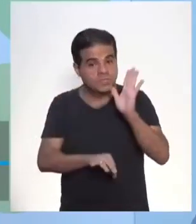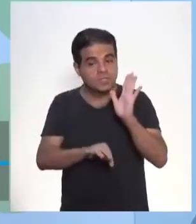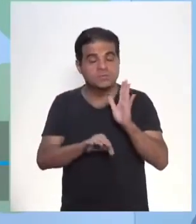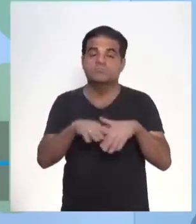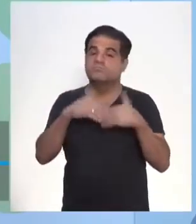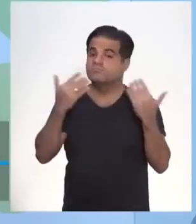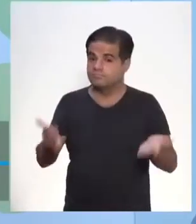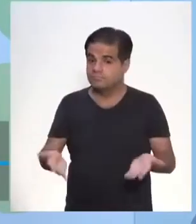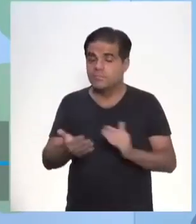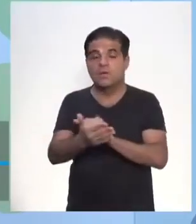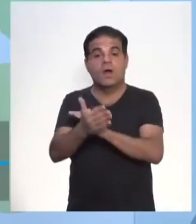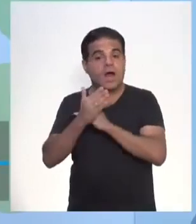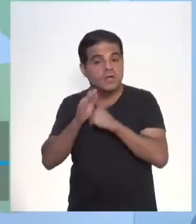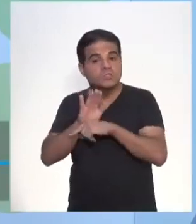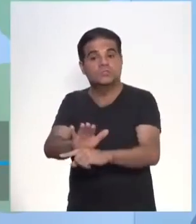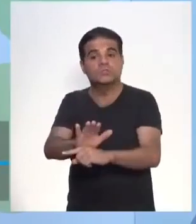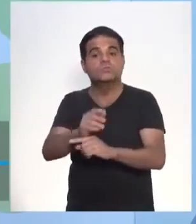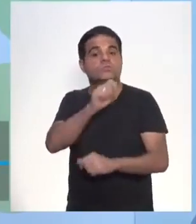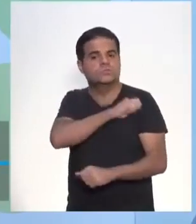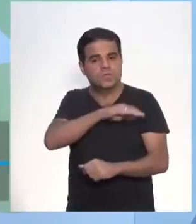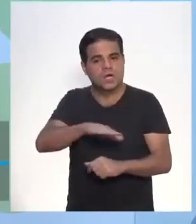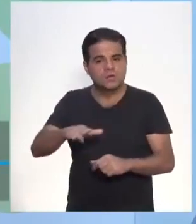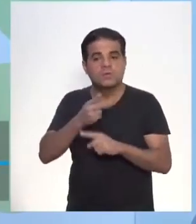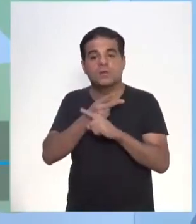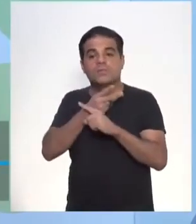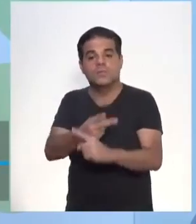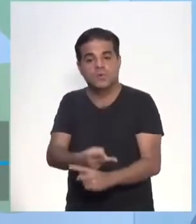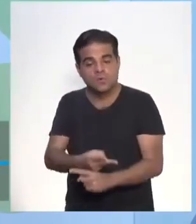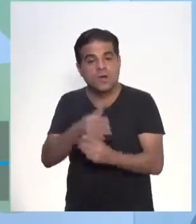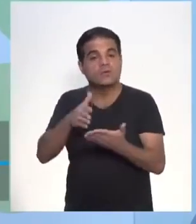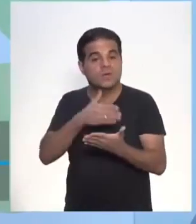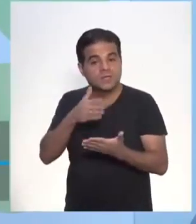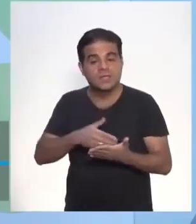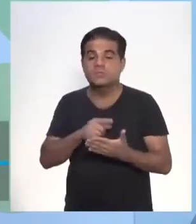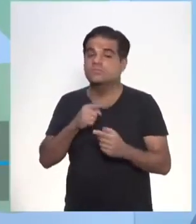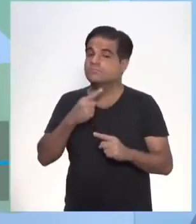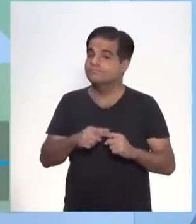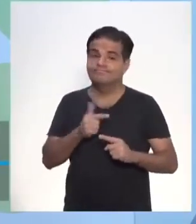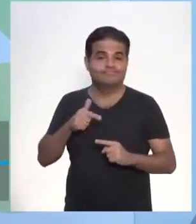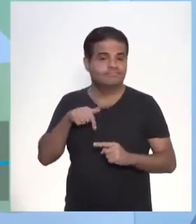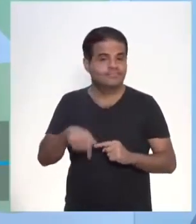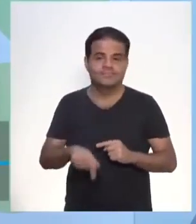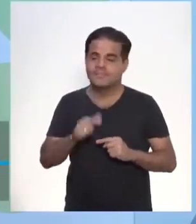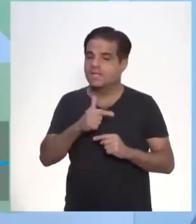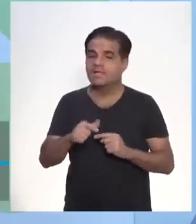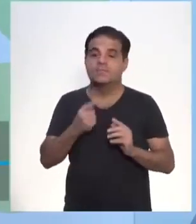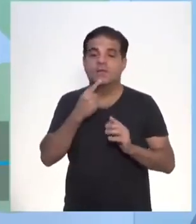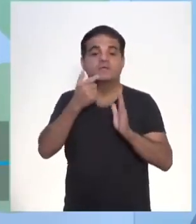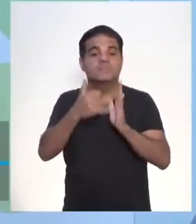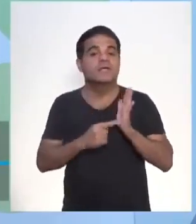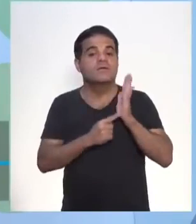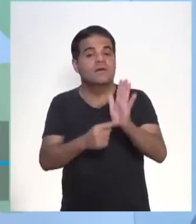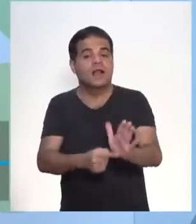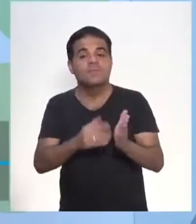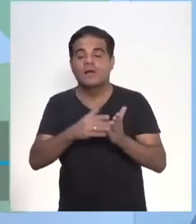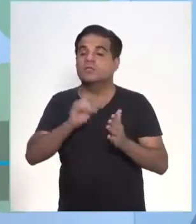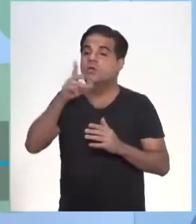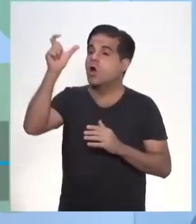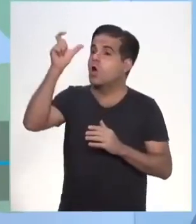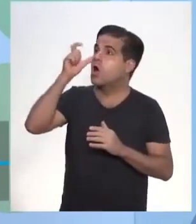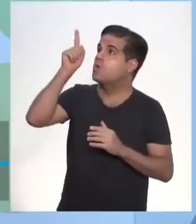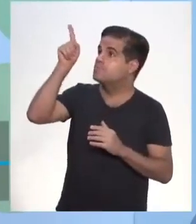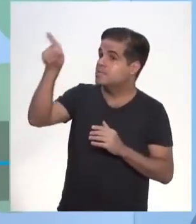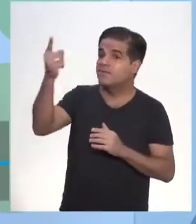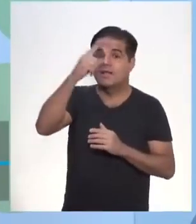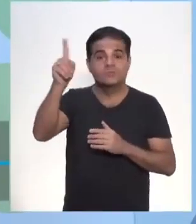Então, ajude o aluno a procurar no caderno e passe a página para ele, porque infelizmente a gente não tem um caderno aqui agora para te falar a página. Mas é só observar que a gente está